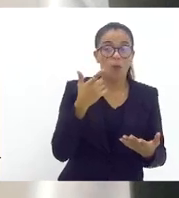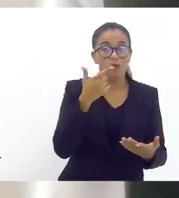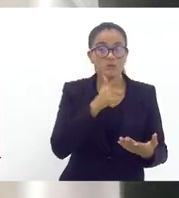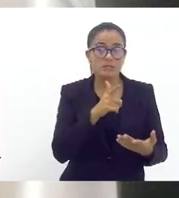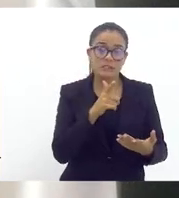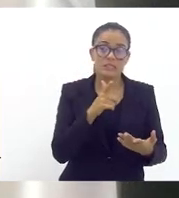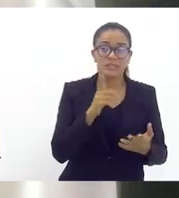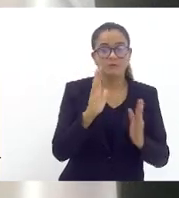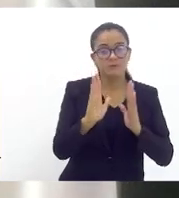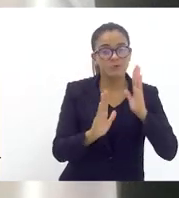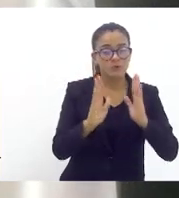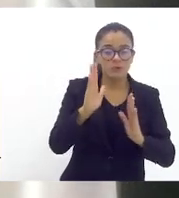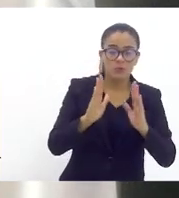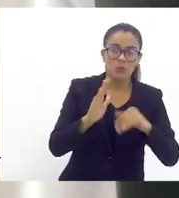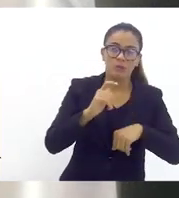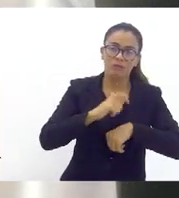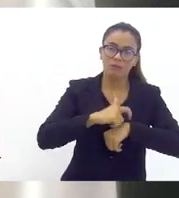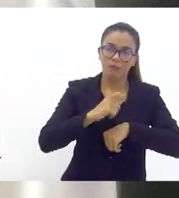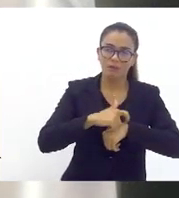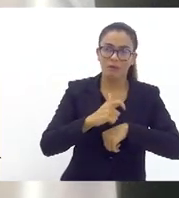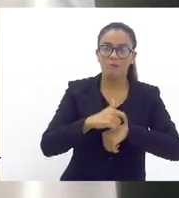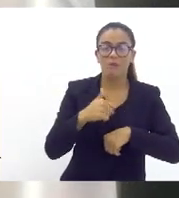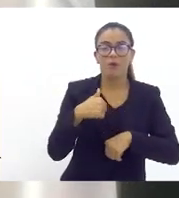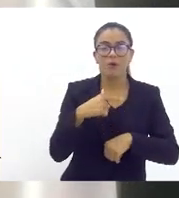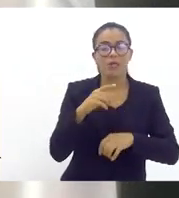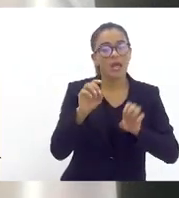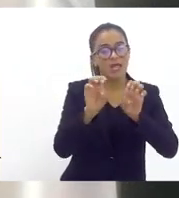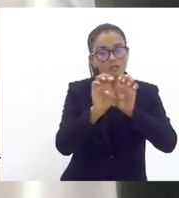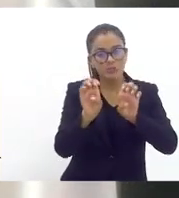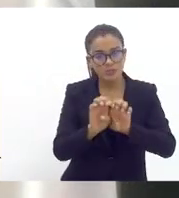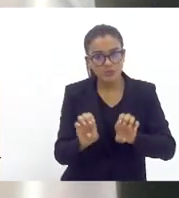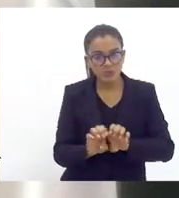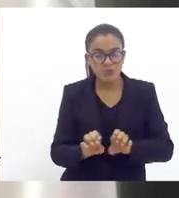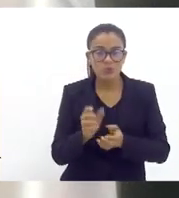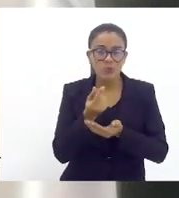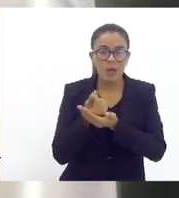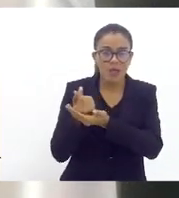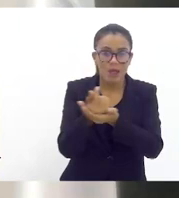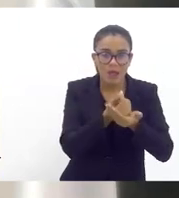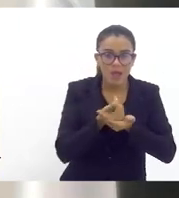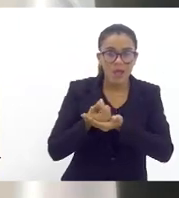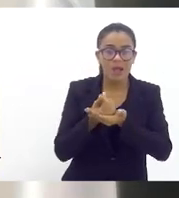algum tempo, que a estrutura capitalista